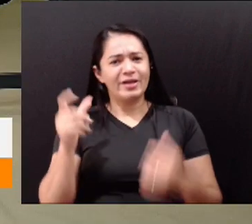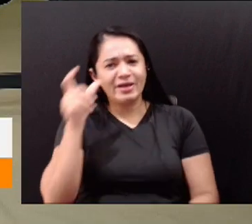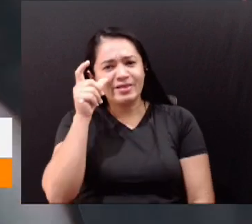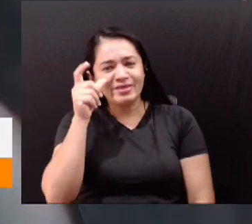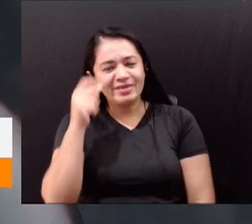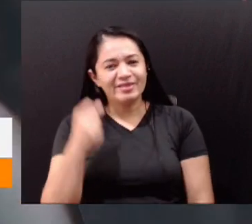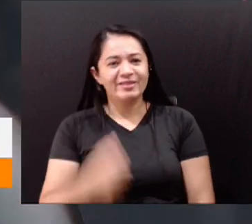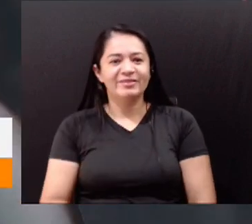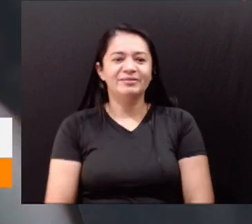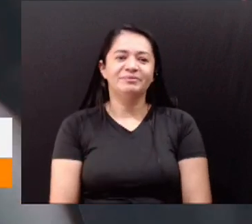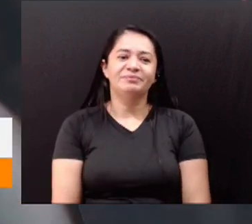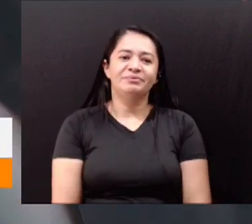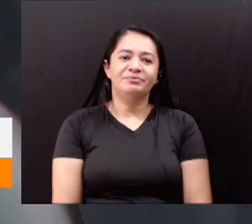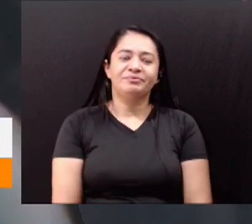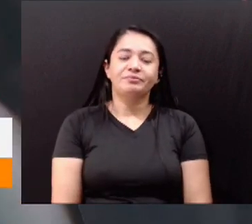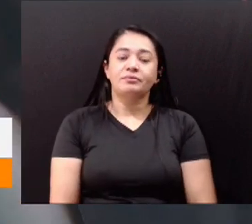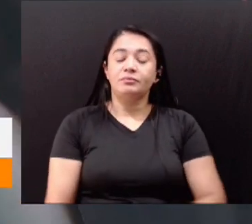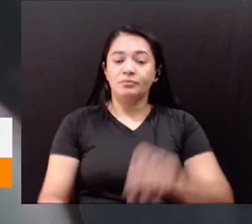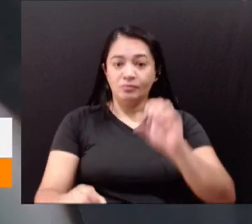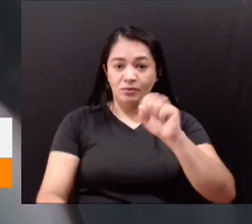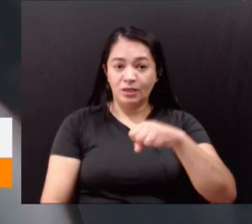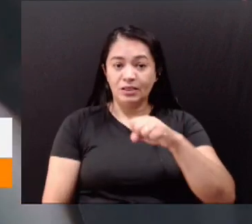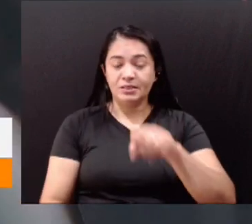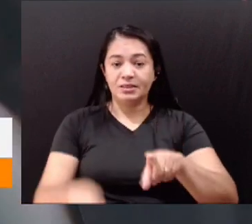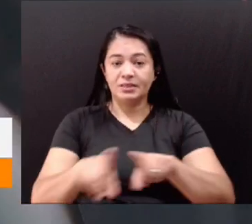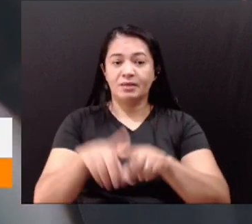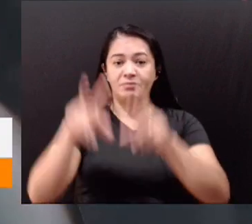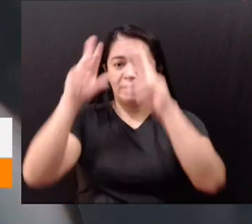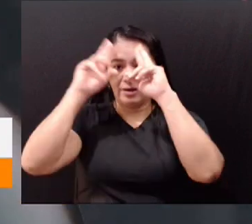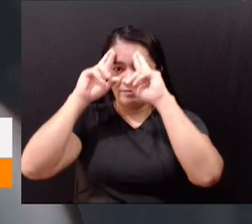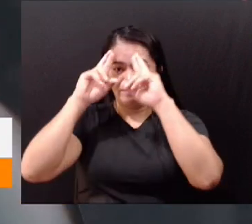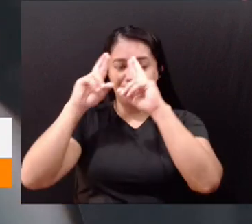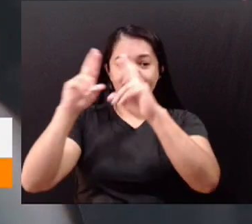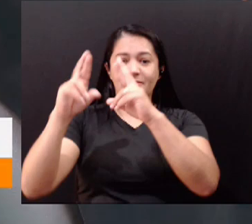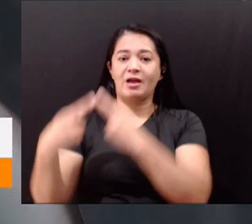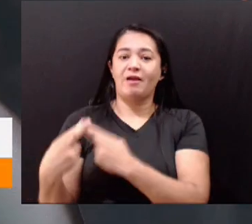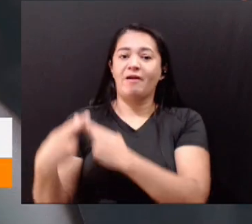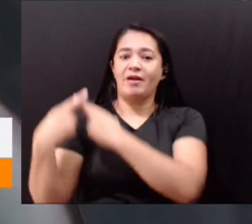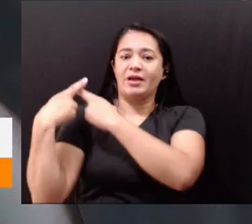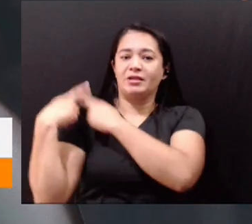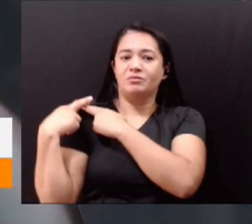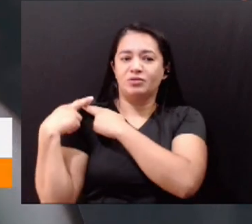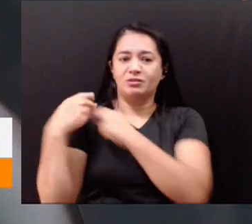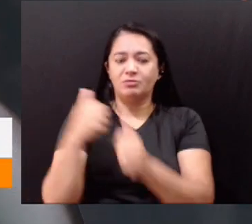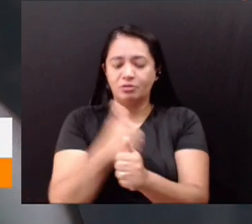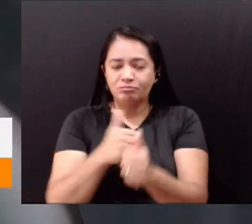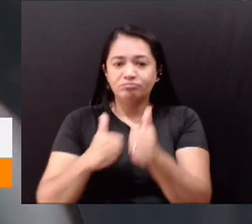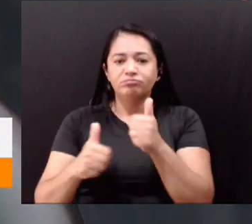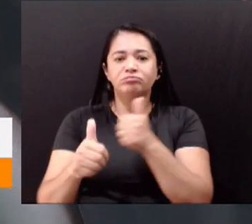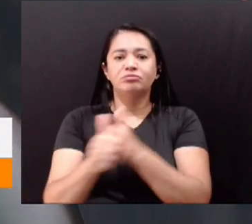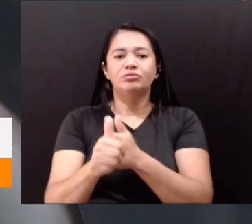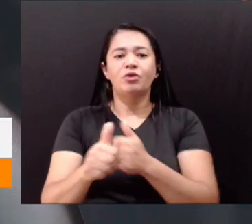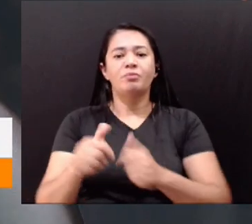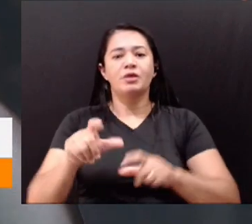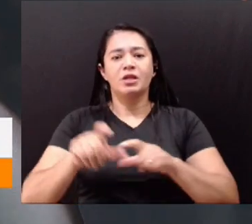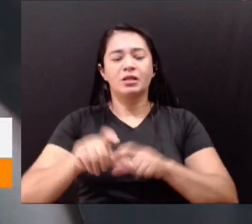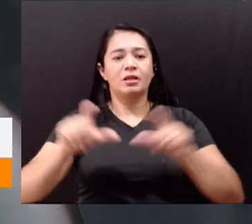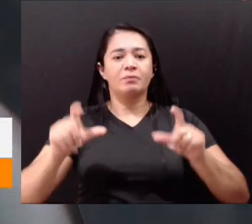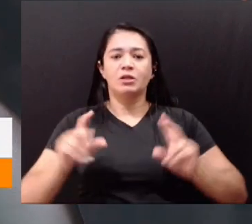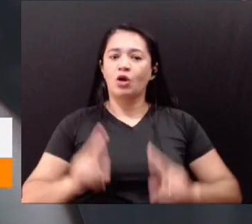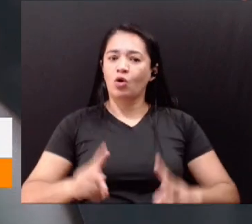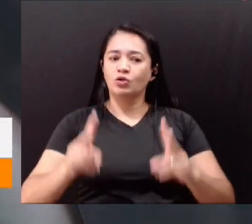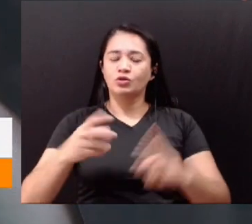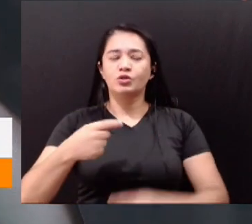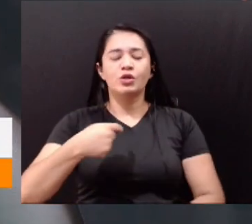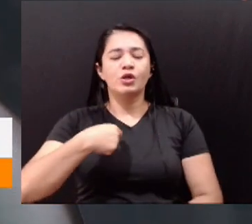a responsabilidade, né, que continua, a autonomia que continua, né? Então, eu continuo me sentindo